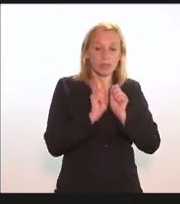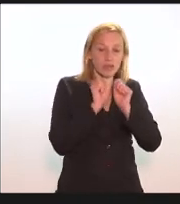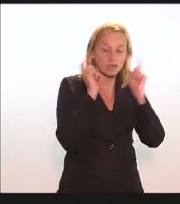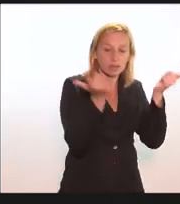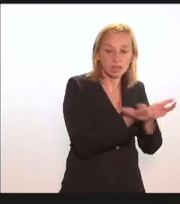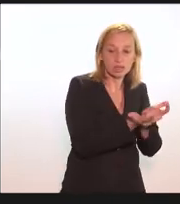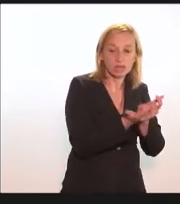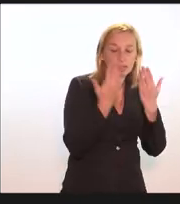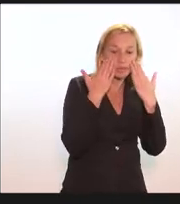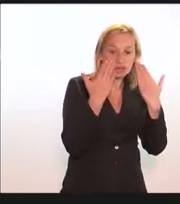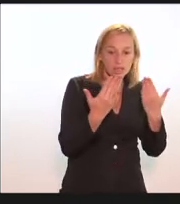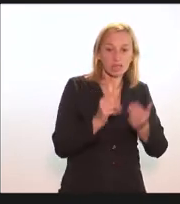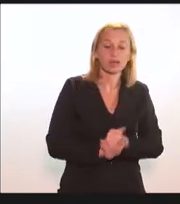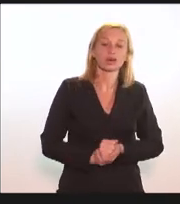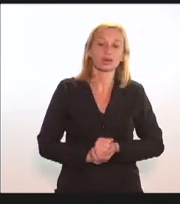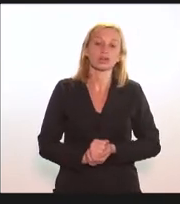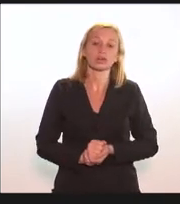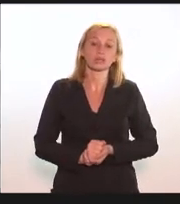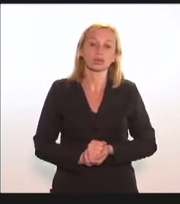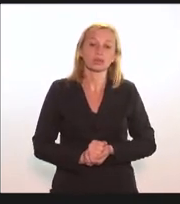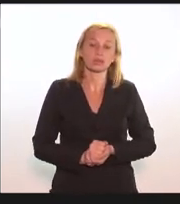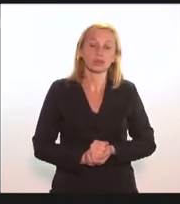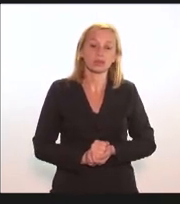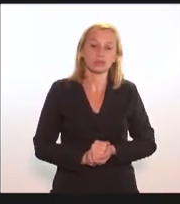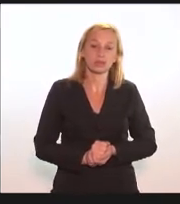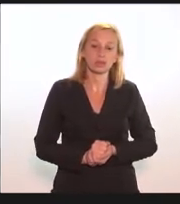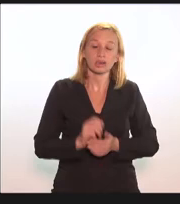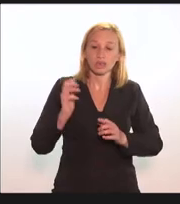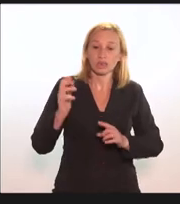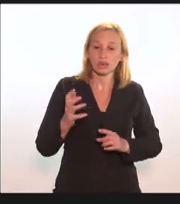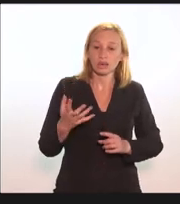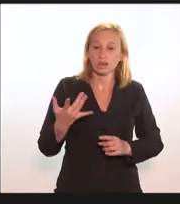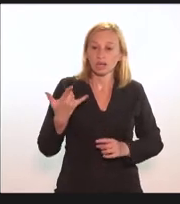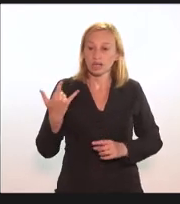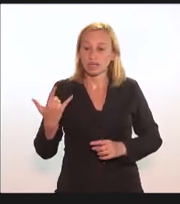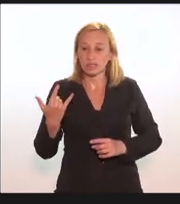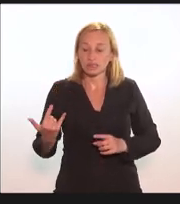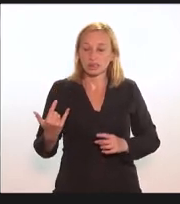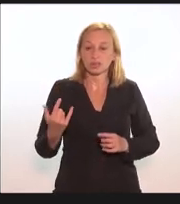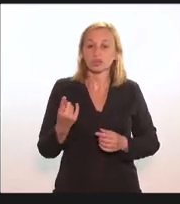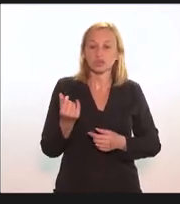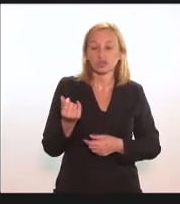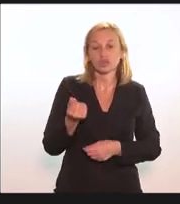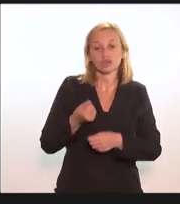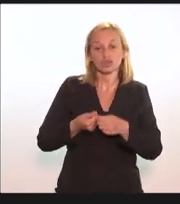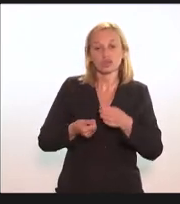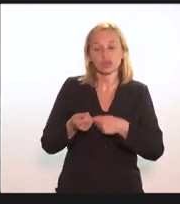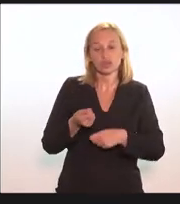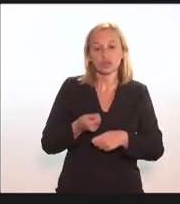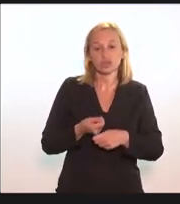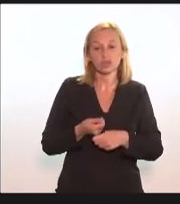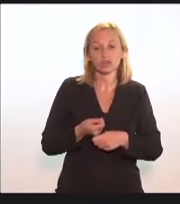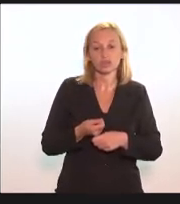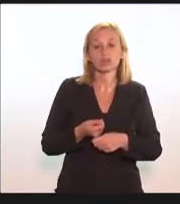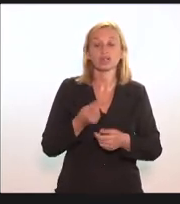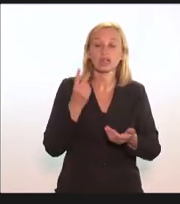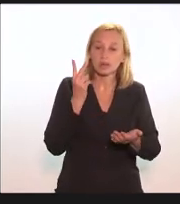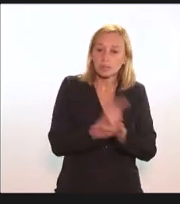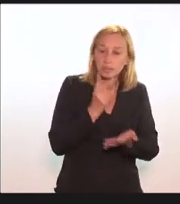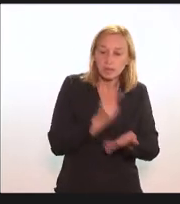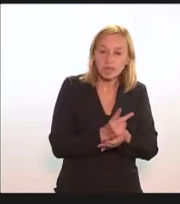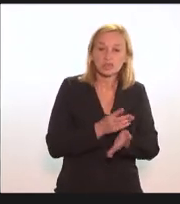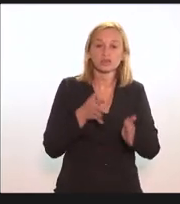programa de atração de receita e, obviamente, mesmo num